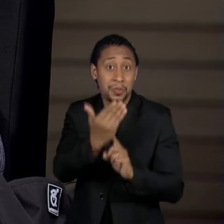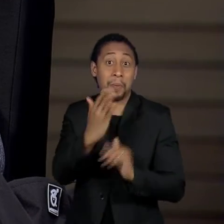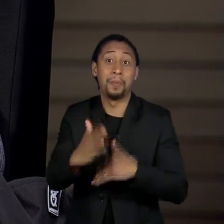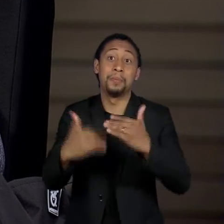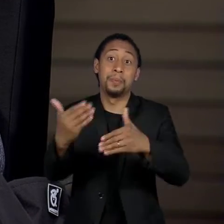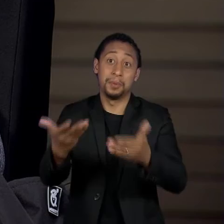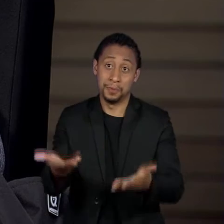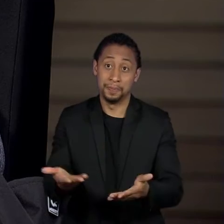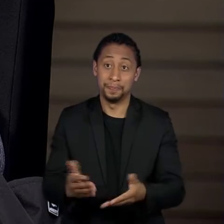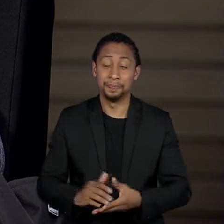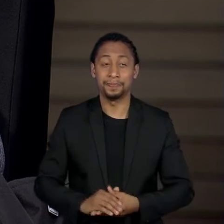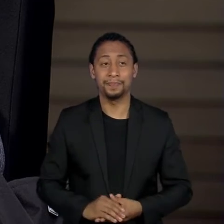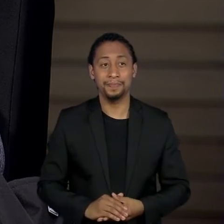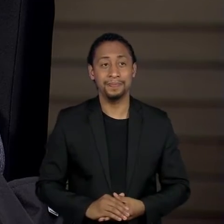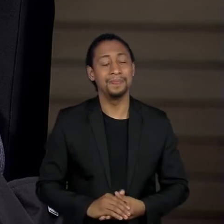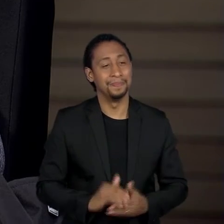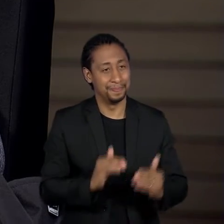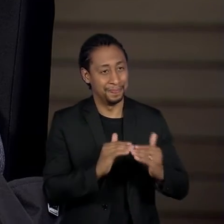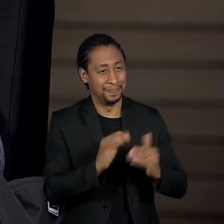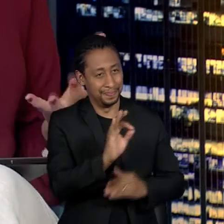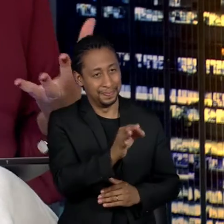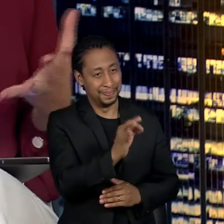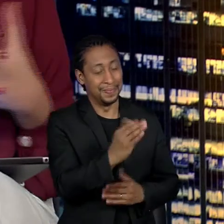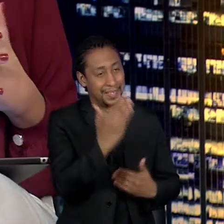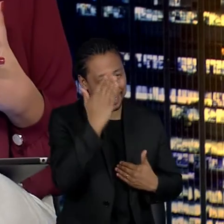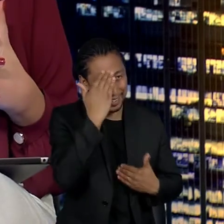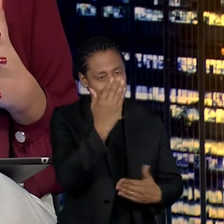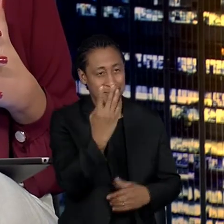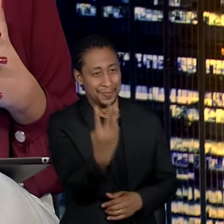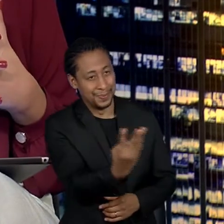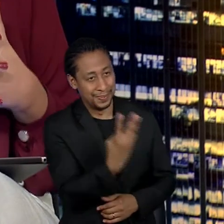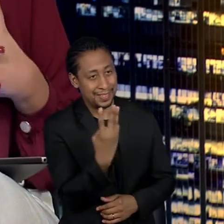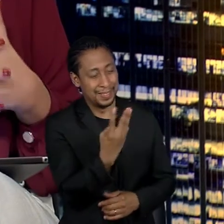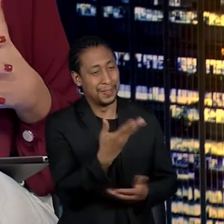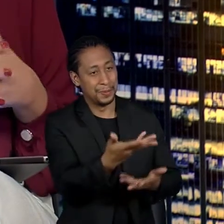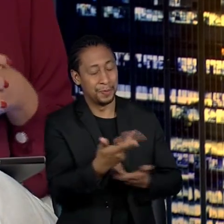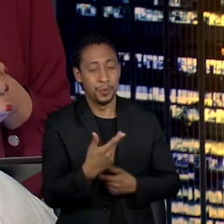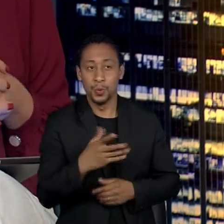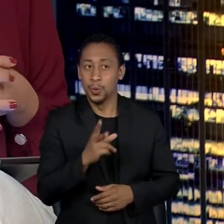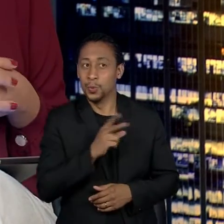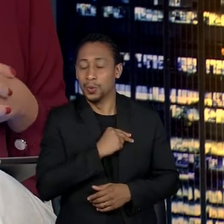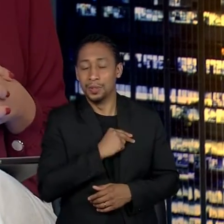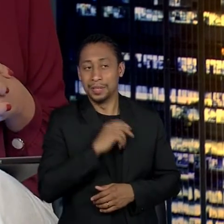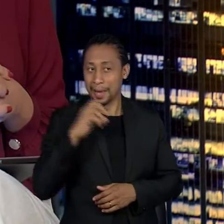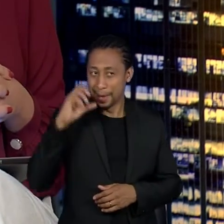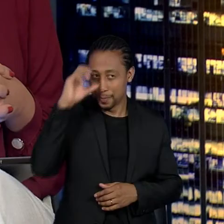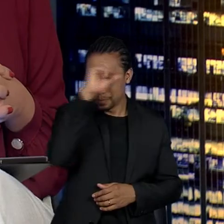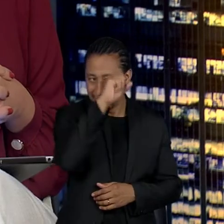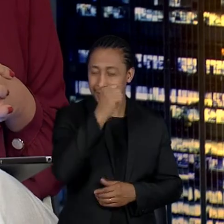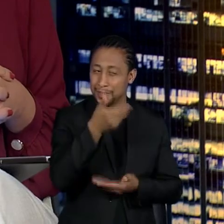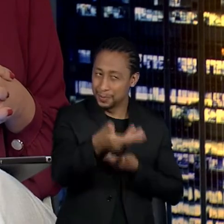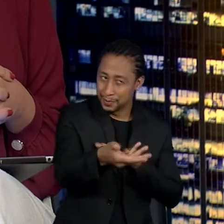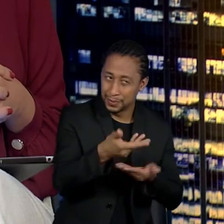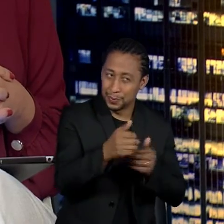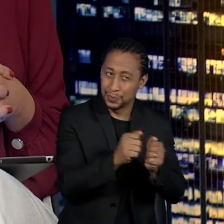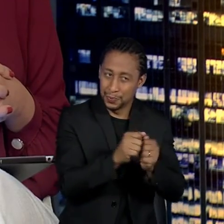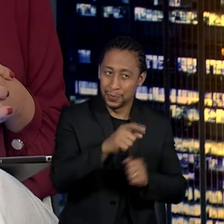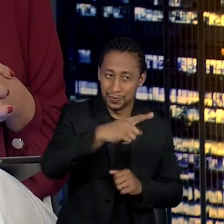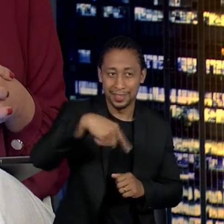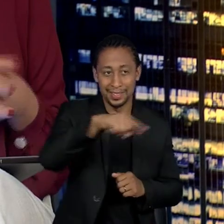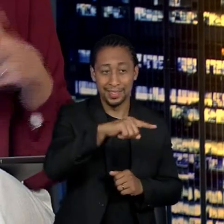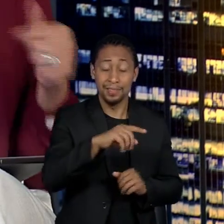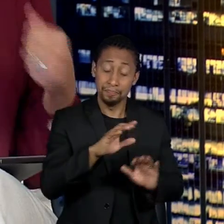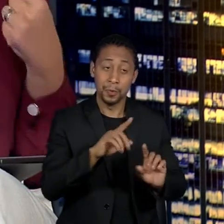Sem dúvida. Eu quero agradecer muito vocês, porque confesso que eu aprendi muito nessa conversa hoje, que é a ideia,